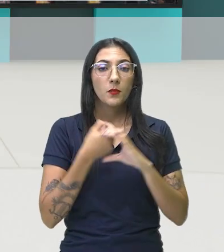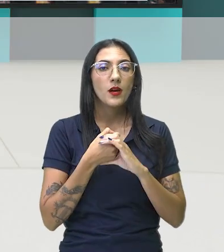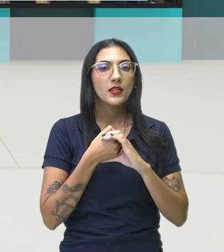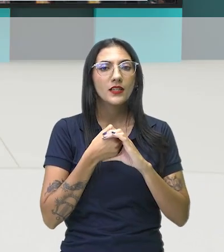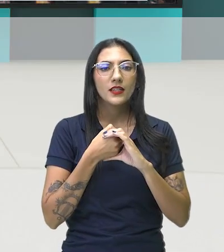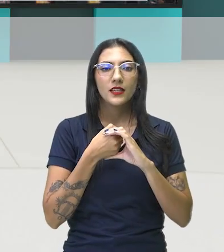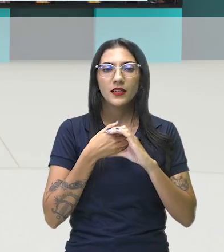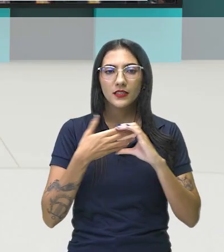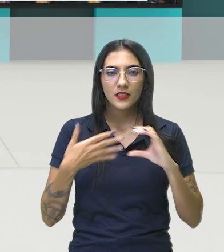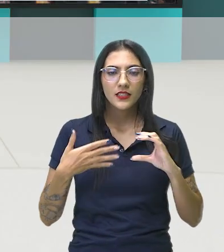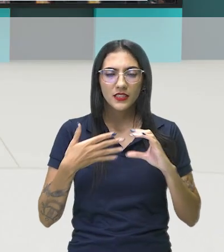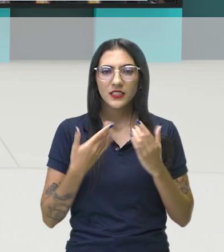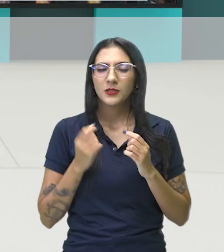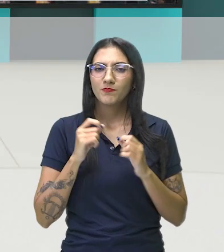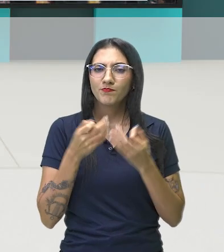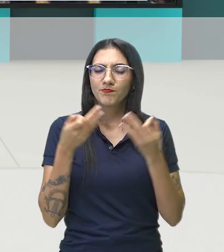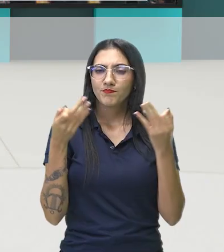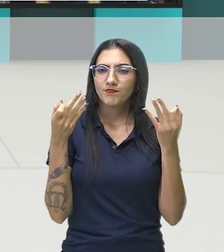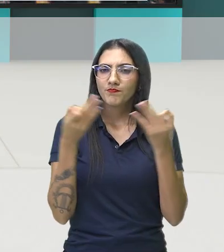obra